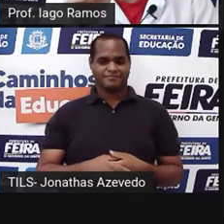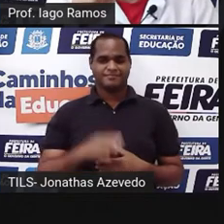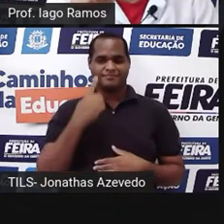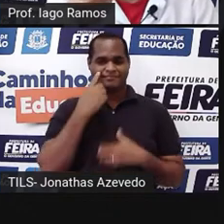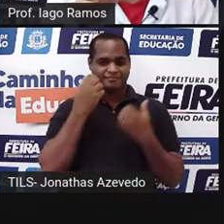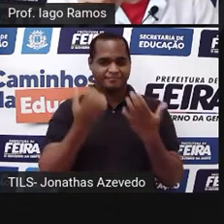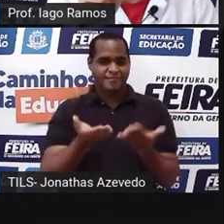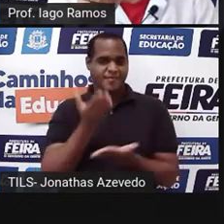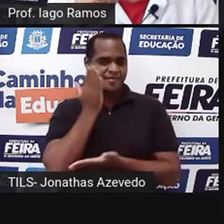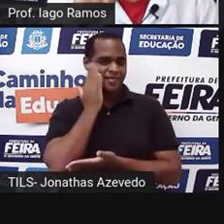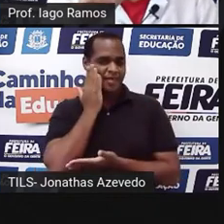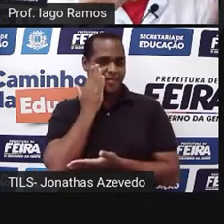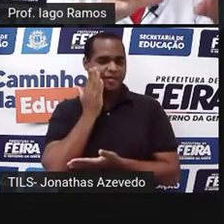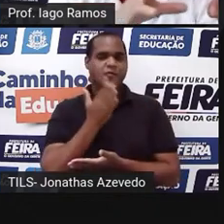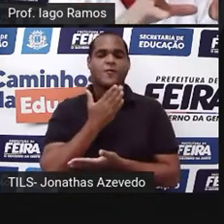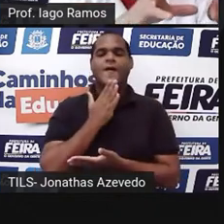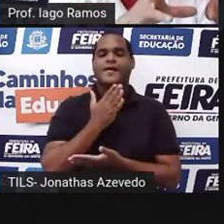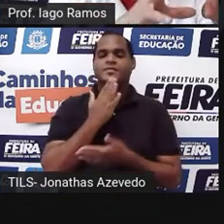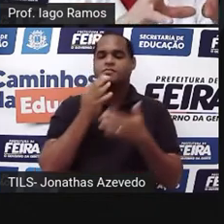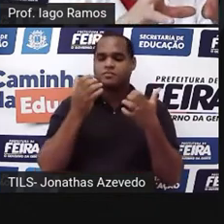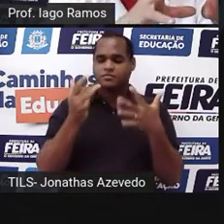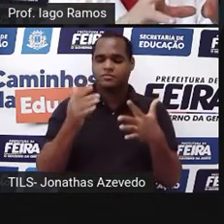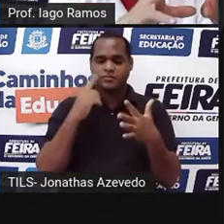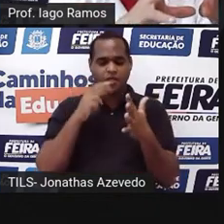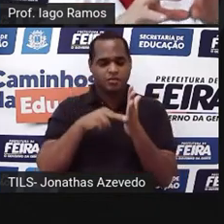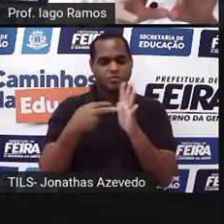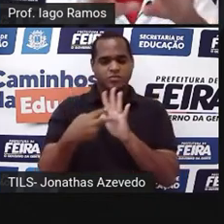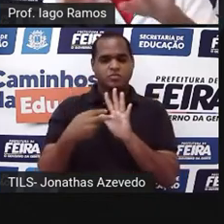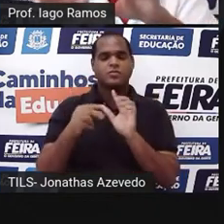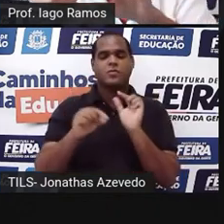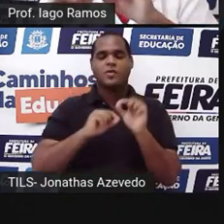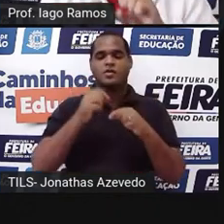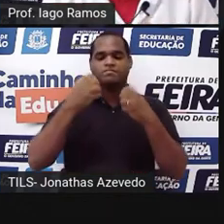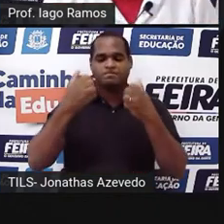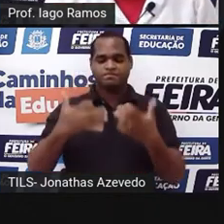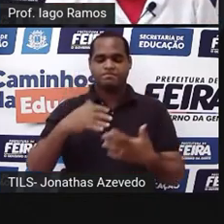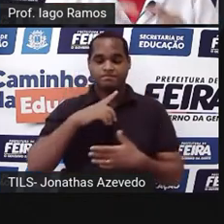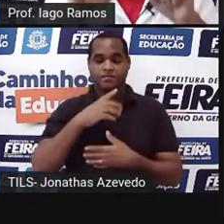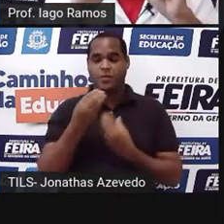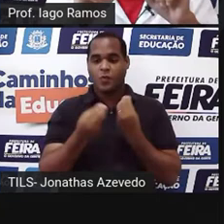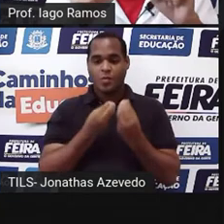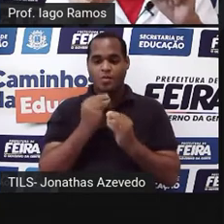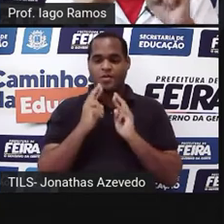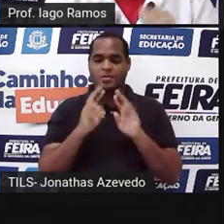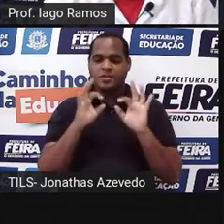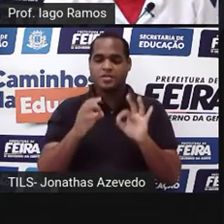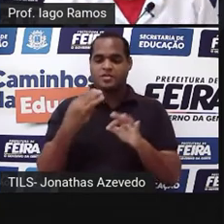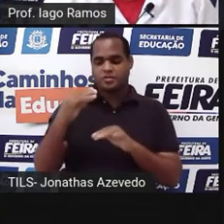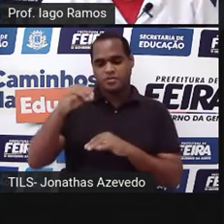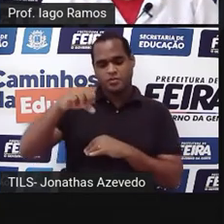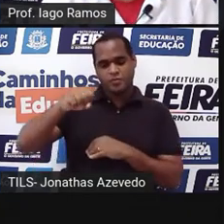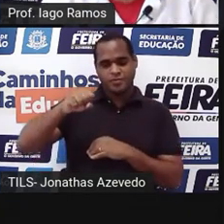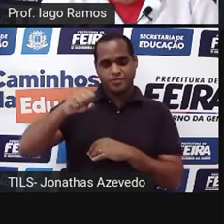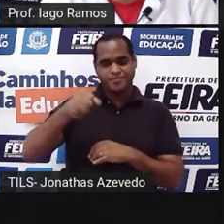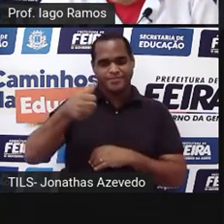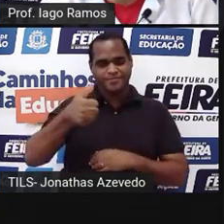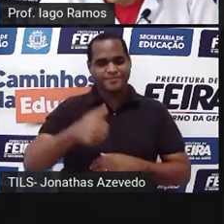Deixa eu ver se você consegue pegar aquele significado e tentar responder essa pergunta mais em 30 segundos.